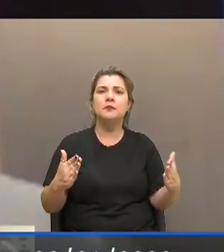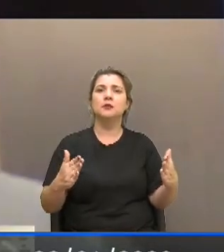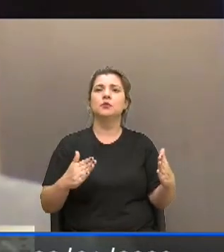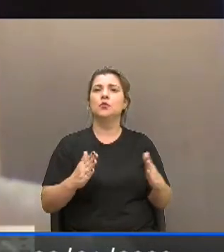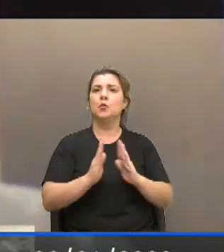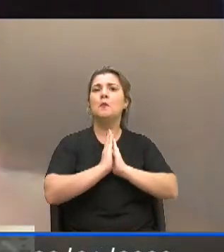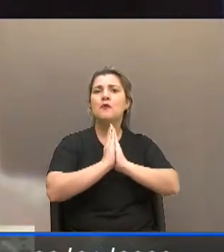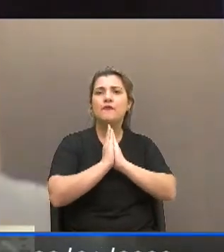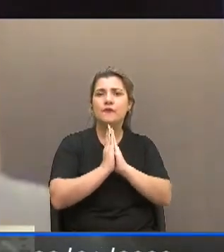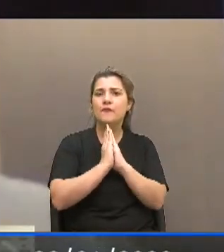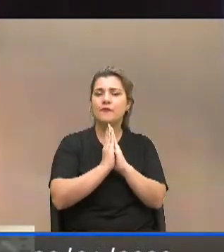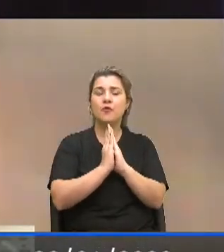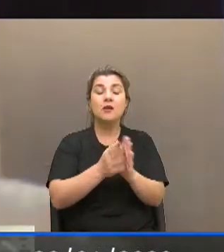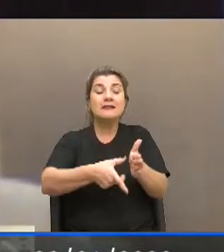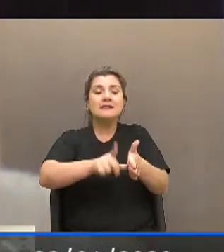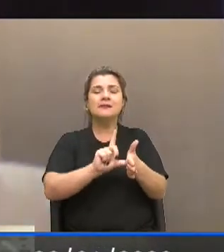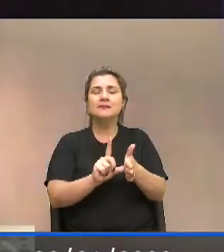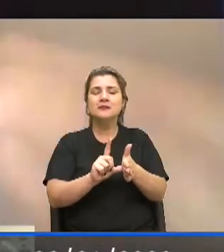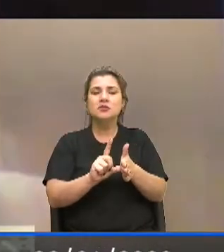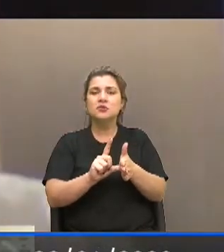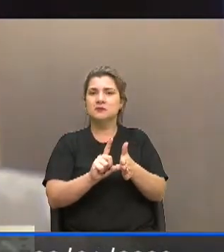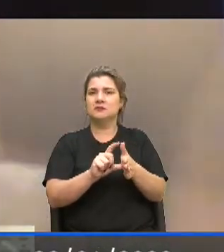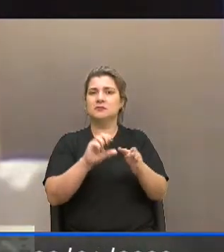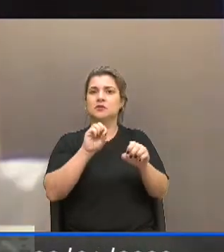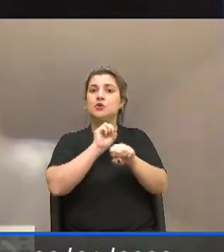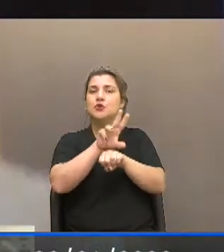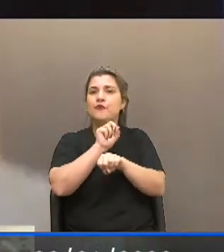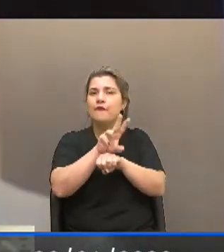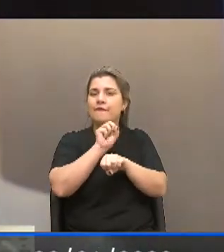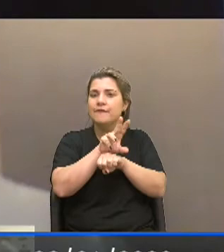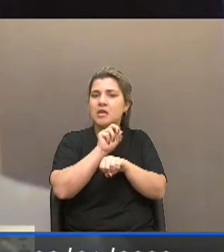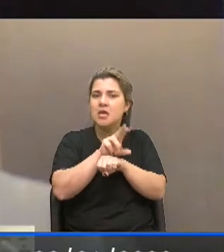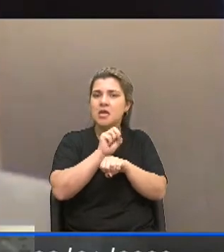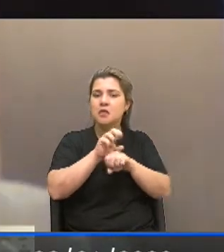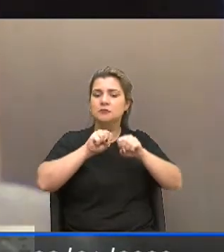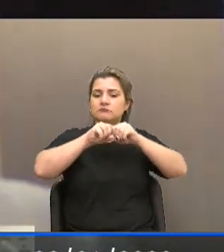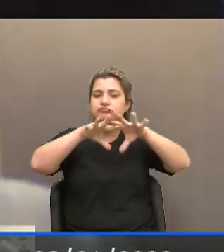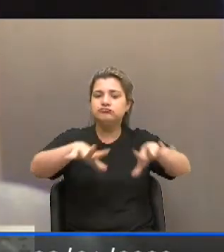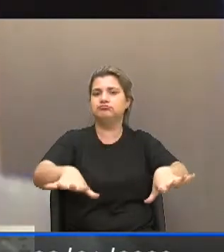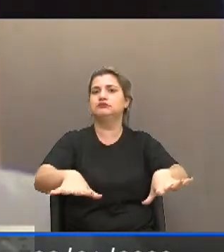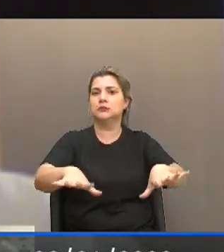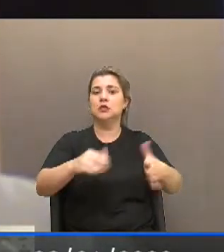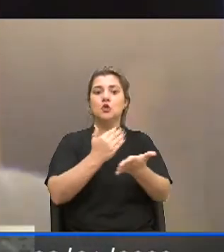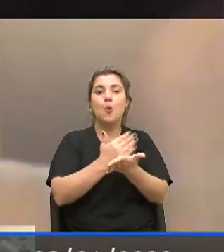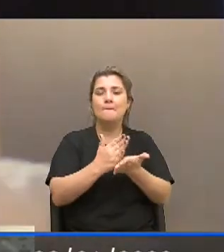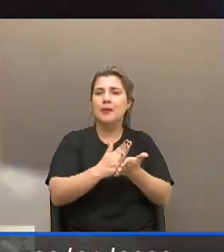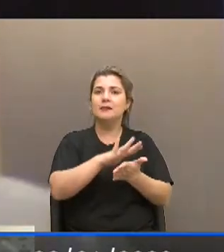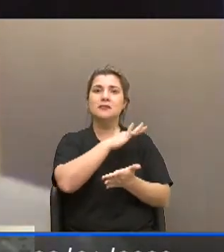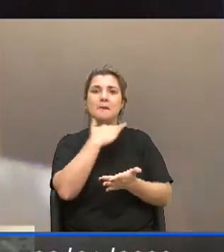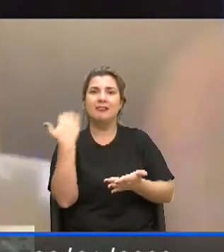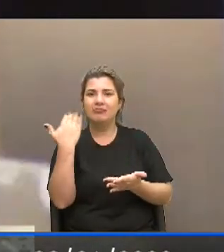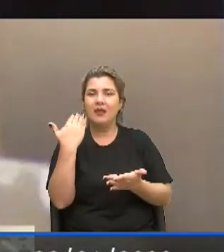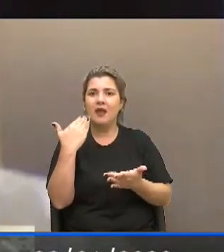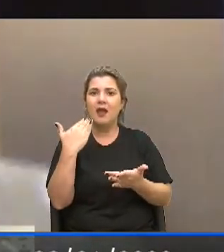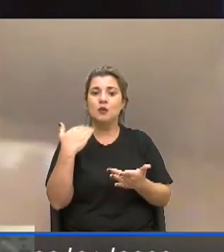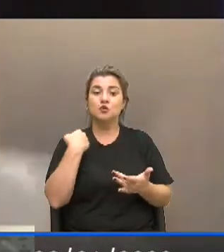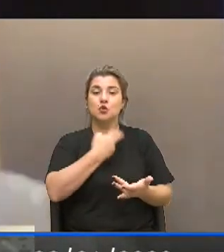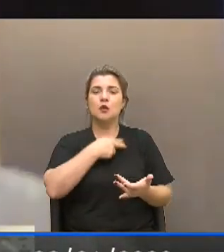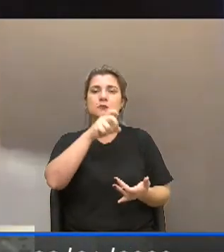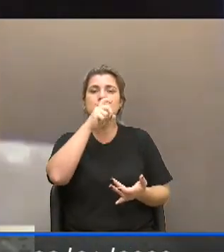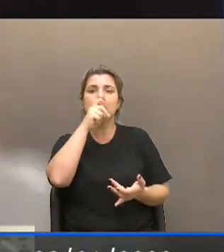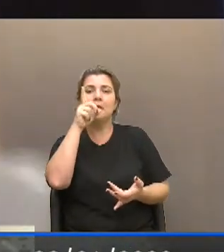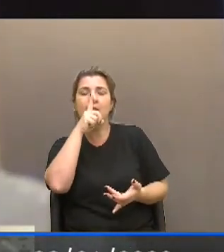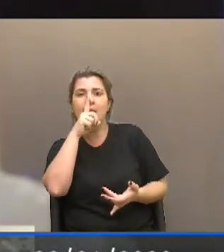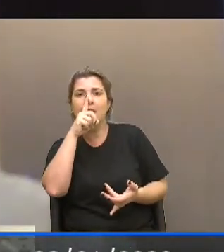antes que essa porcaria, essa pandemia que está hoje, comece a matar os nossos pais, nossos avós, nossos